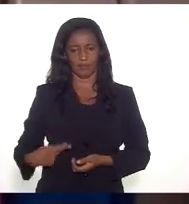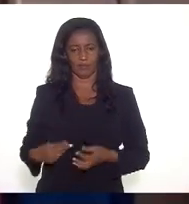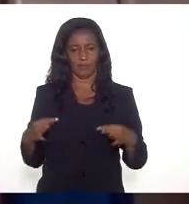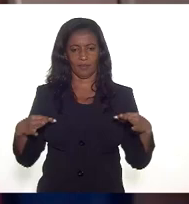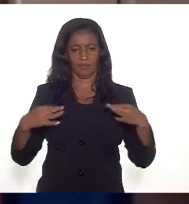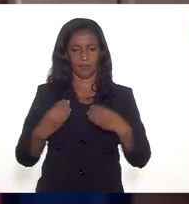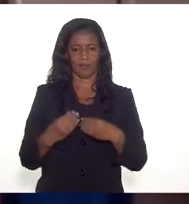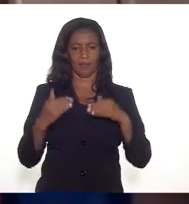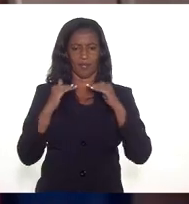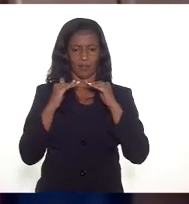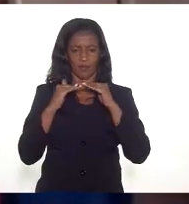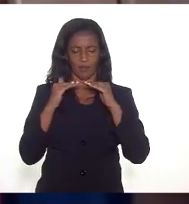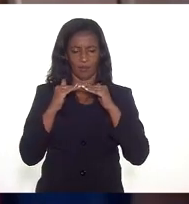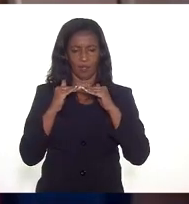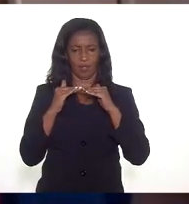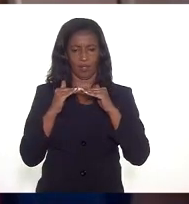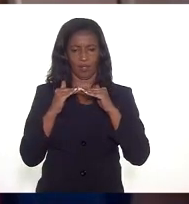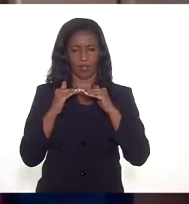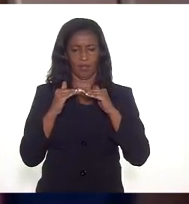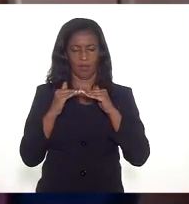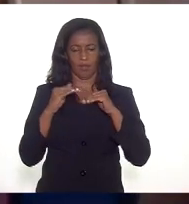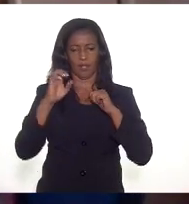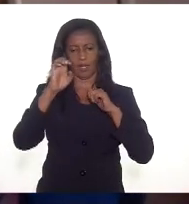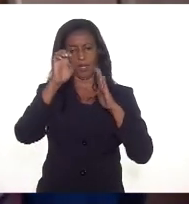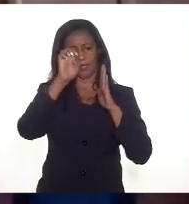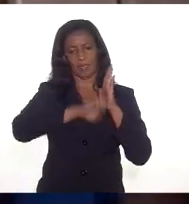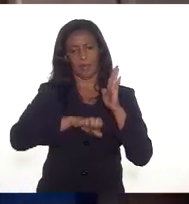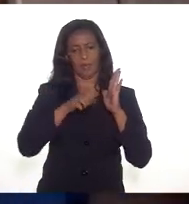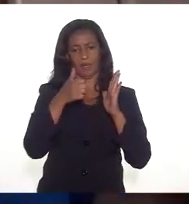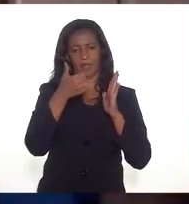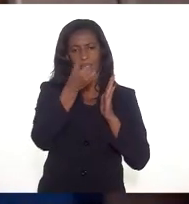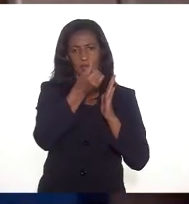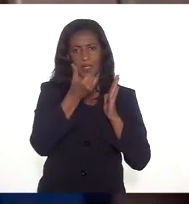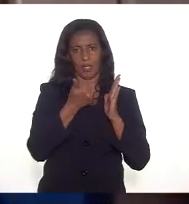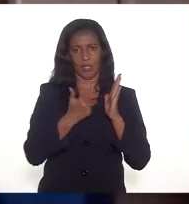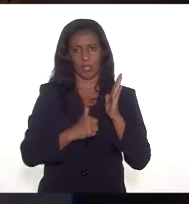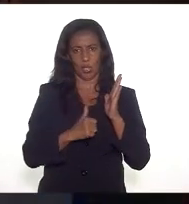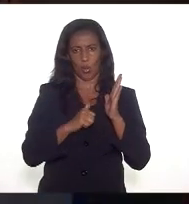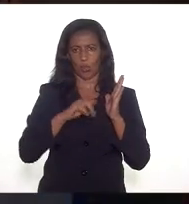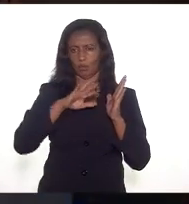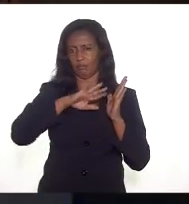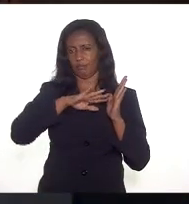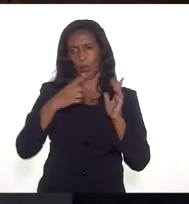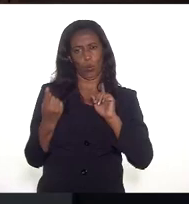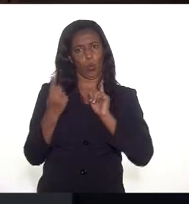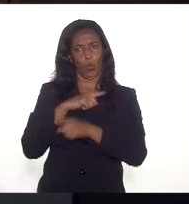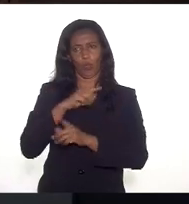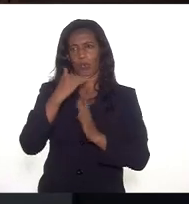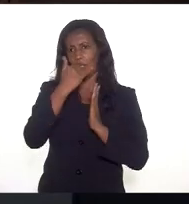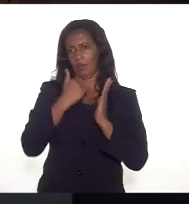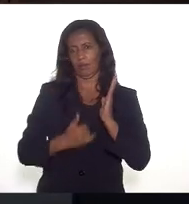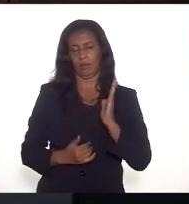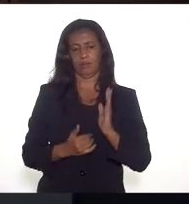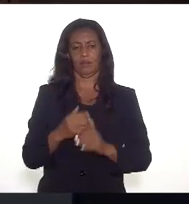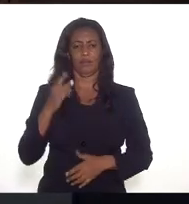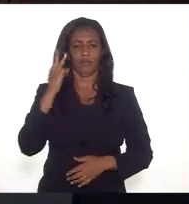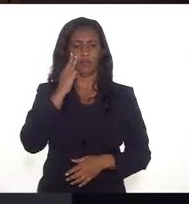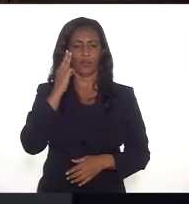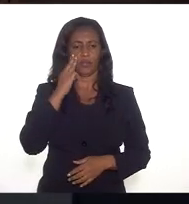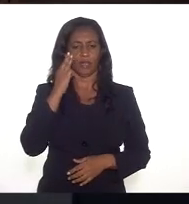todas. Favorável às emendas 6 e 11, contrárias demais emendas. Pela Comissão de Economia, deputado Valdec